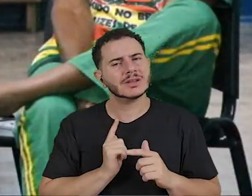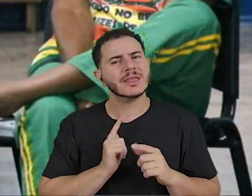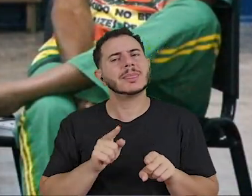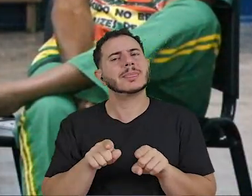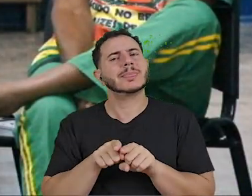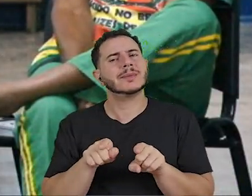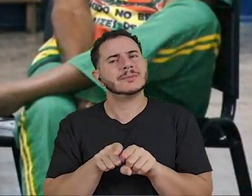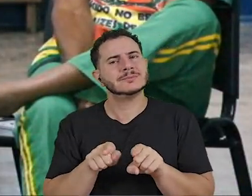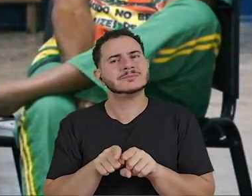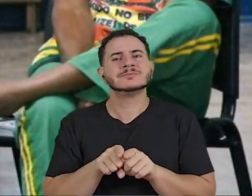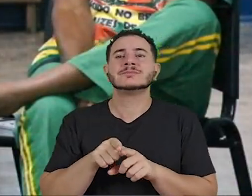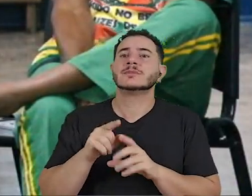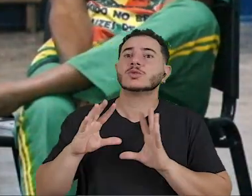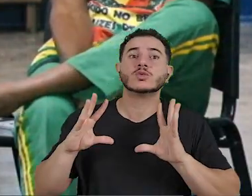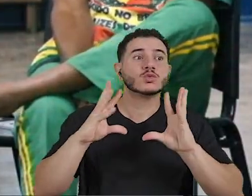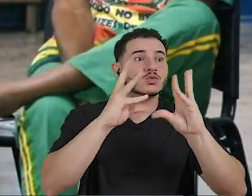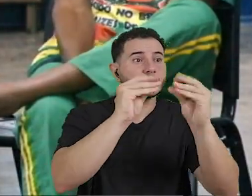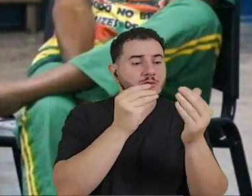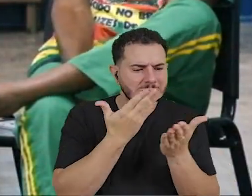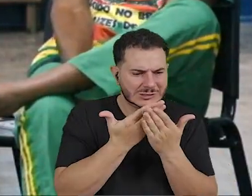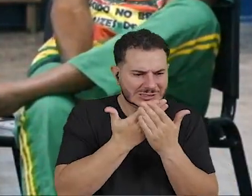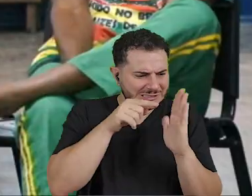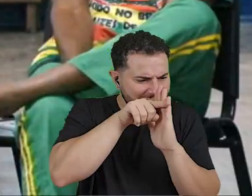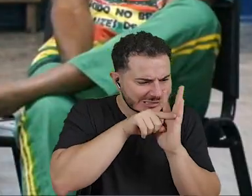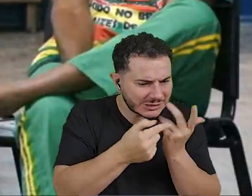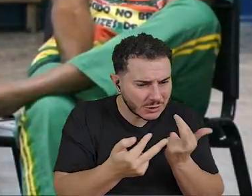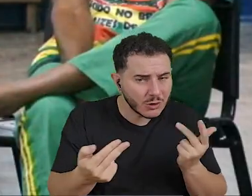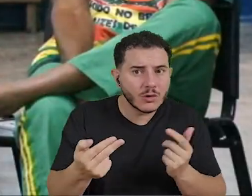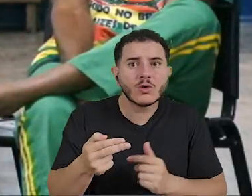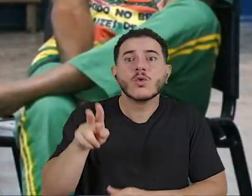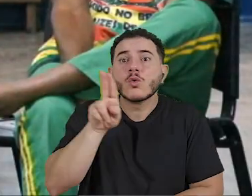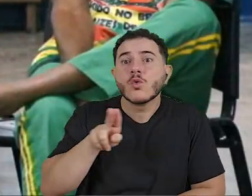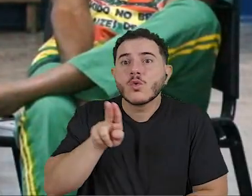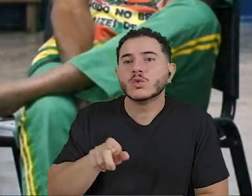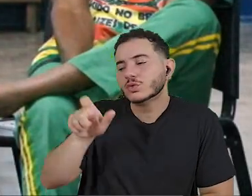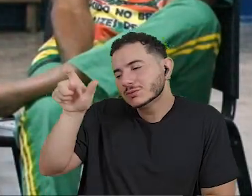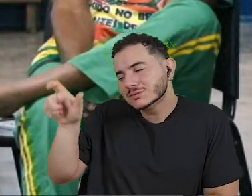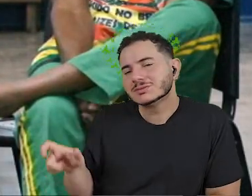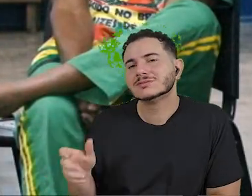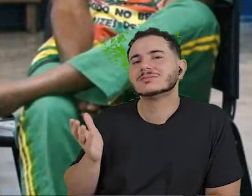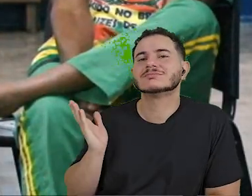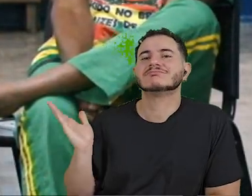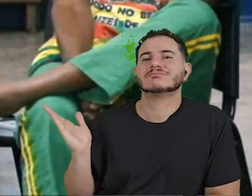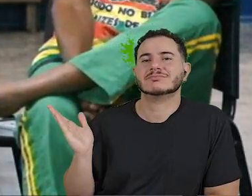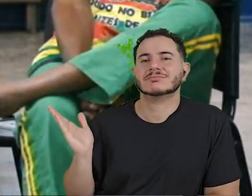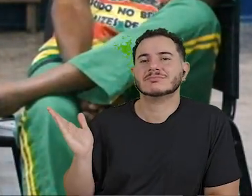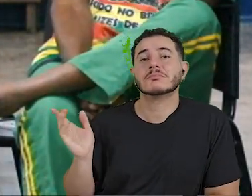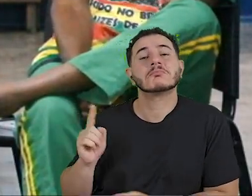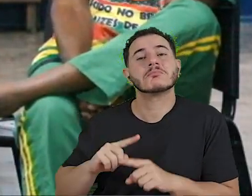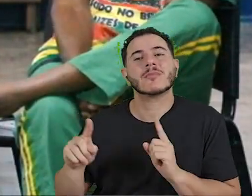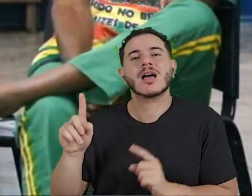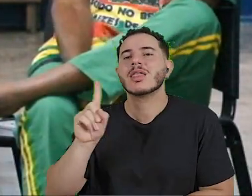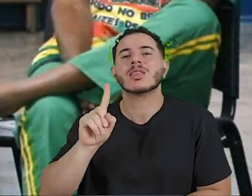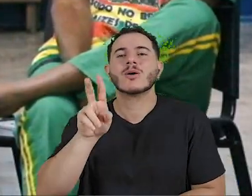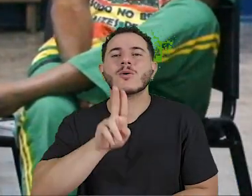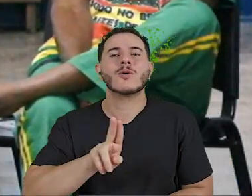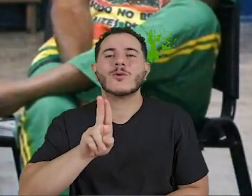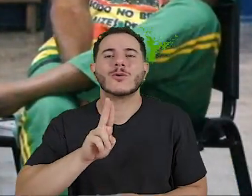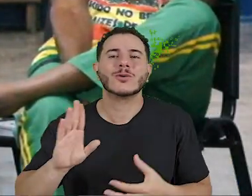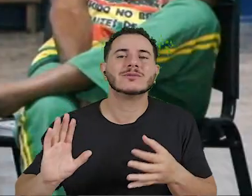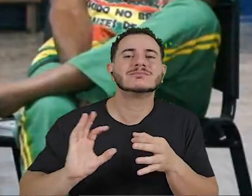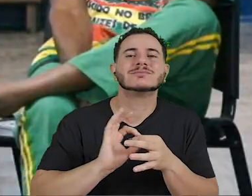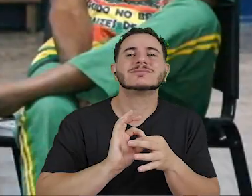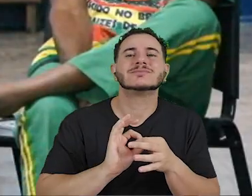elementos desse homem e não reverenciam.